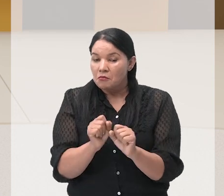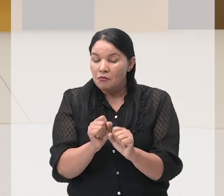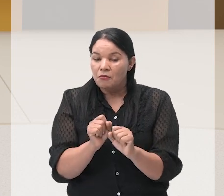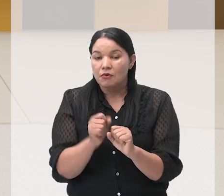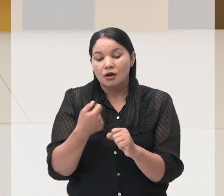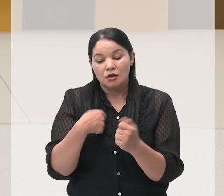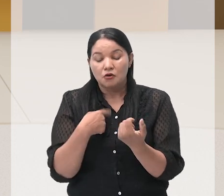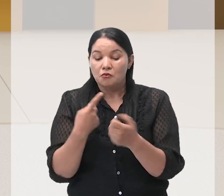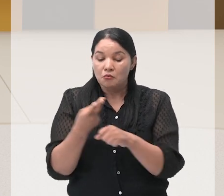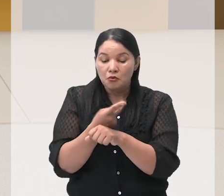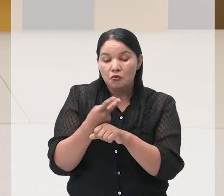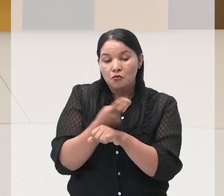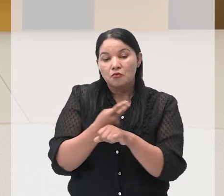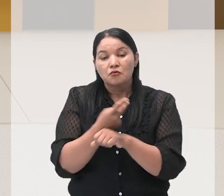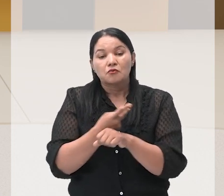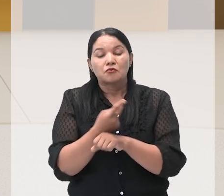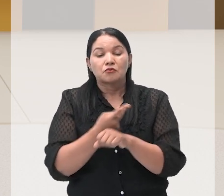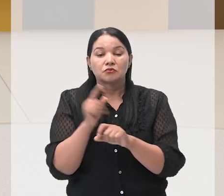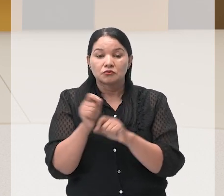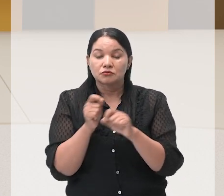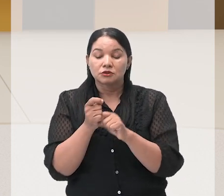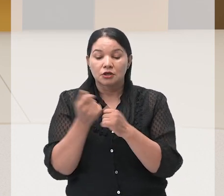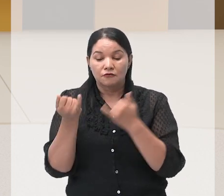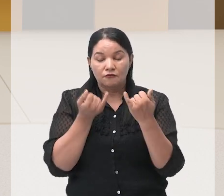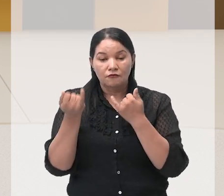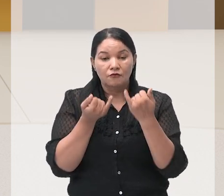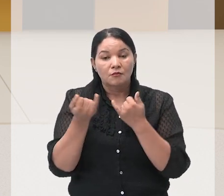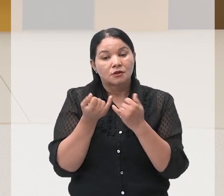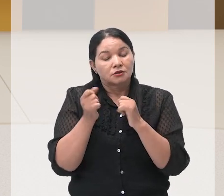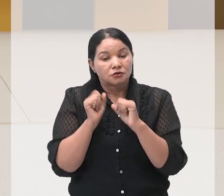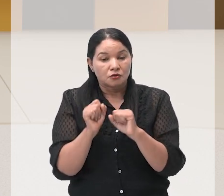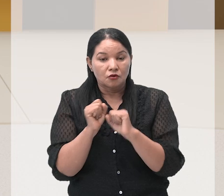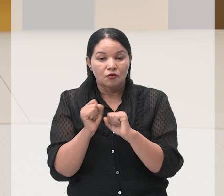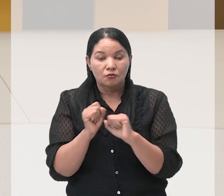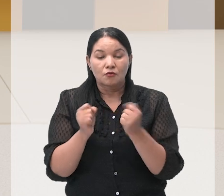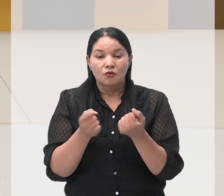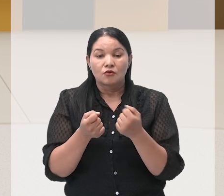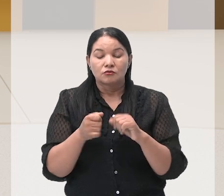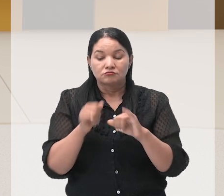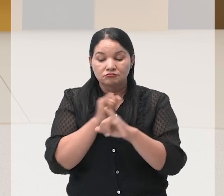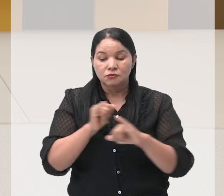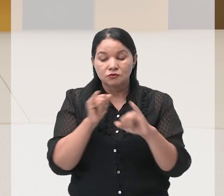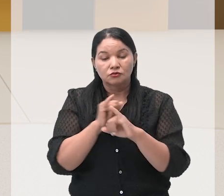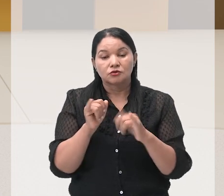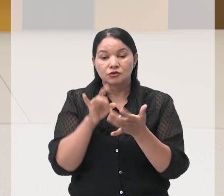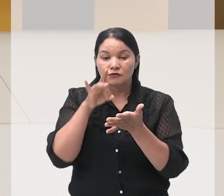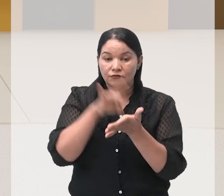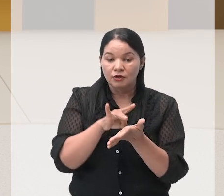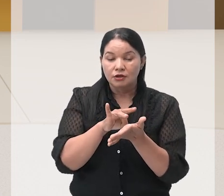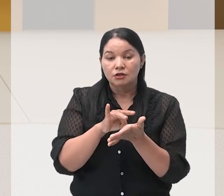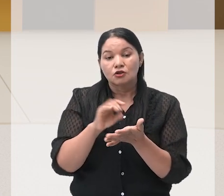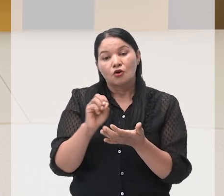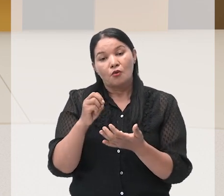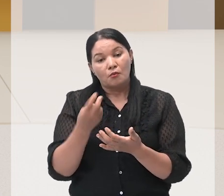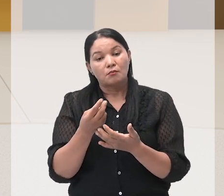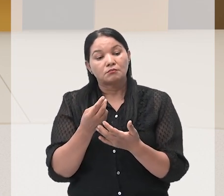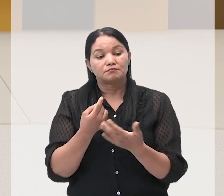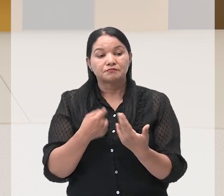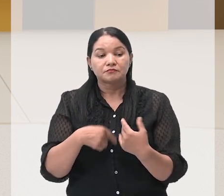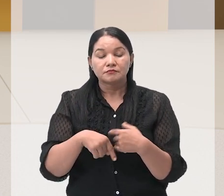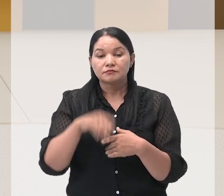e com credibilidade. Isso é muito importante, certo? Outra dica que a gente traz para